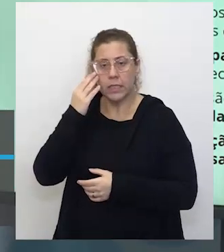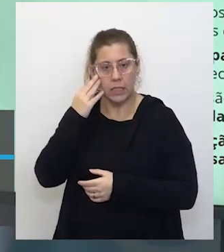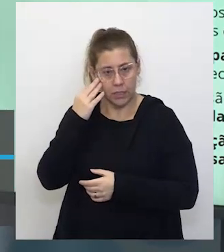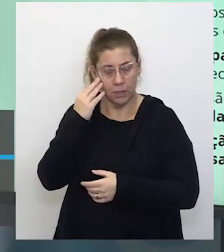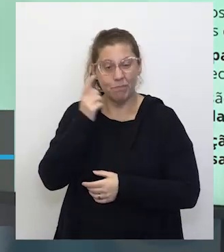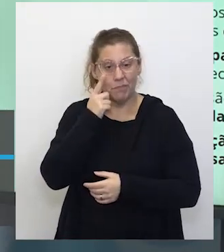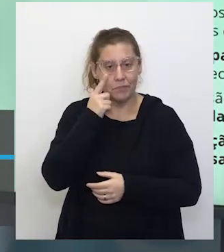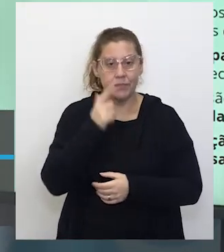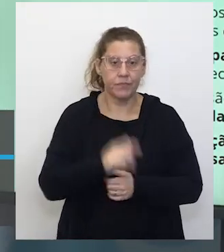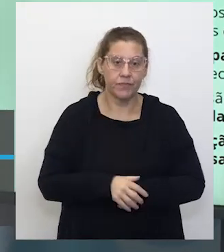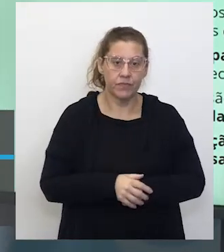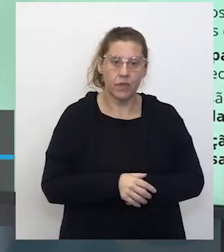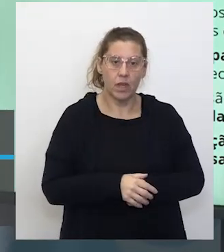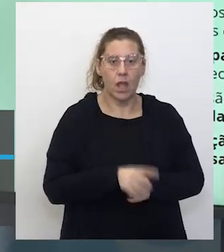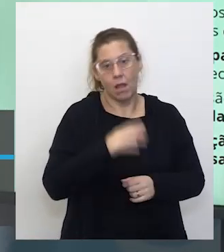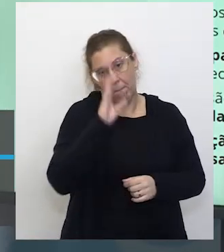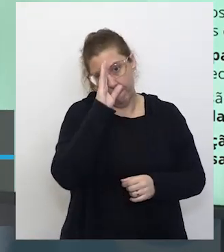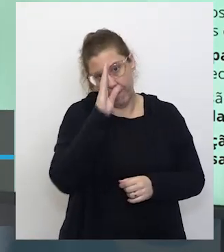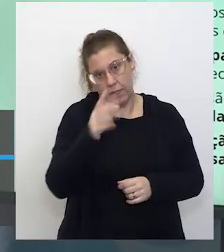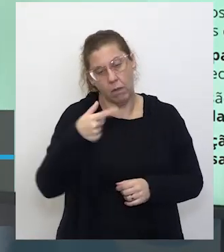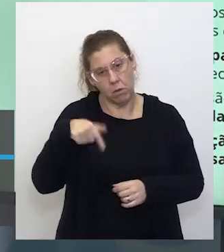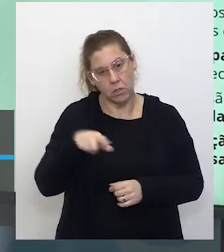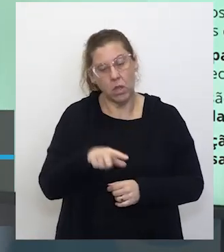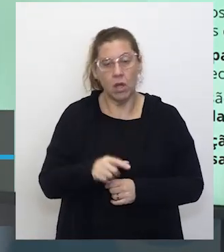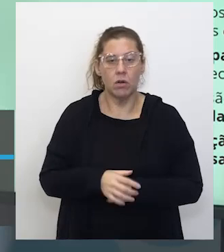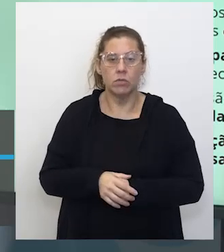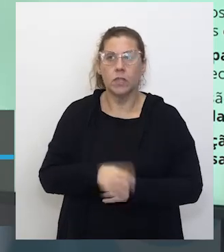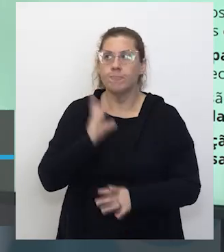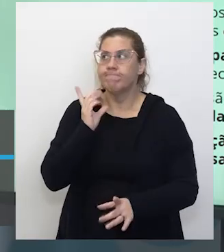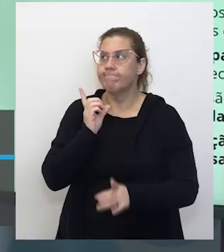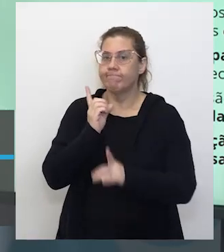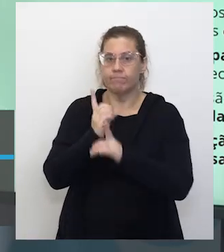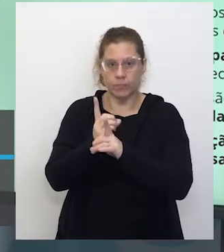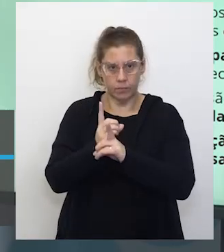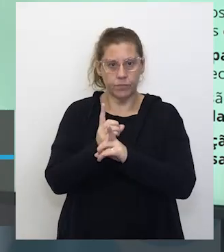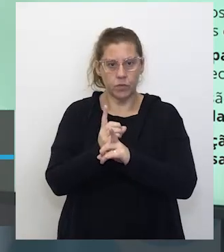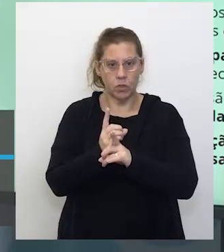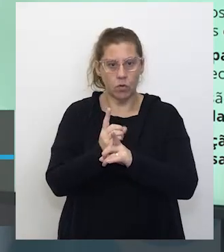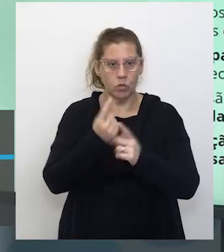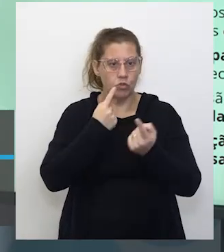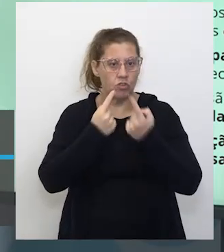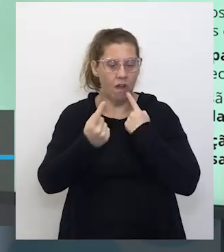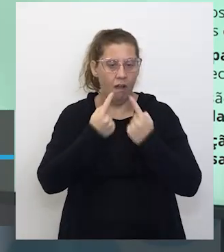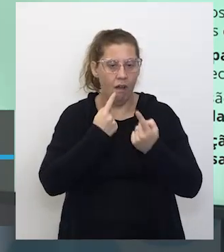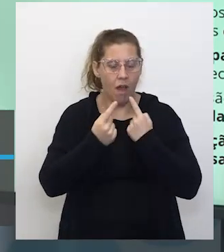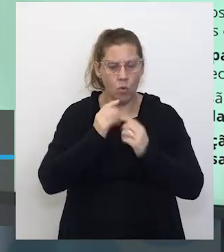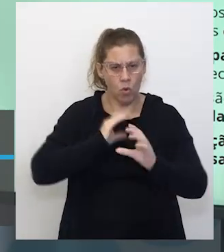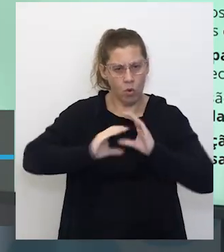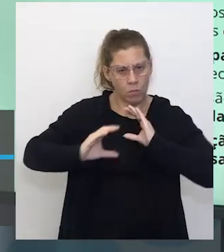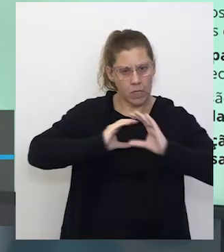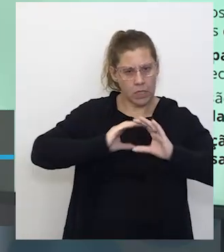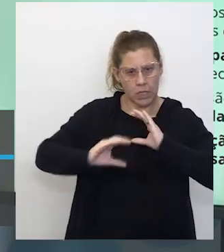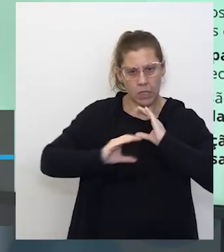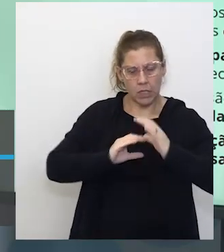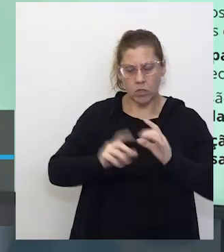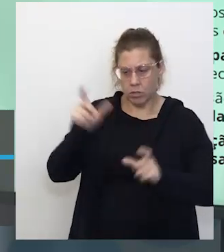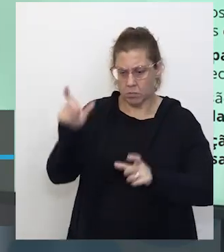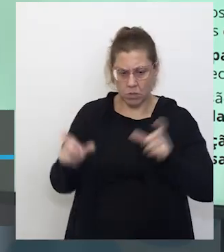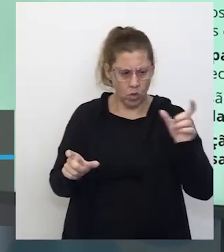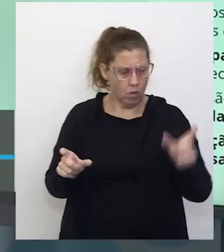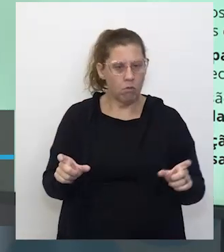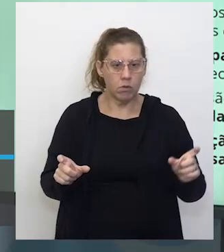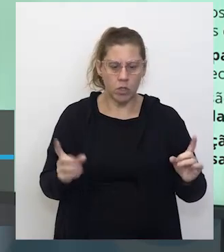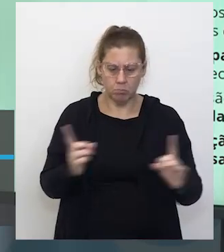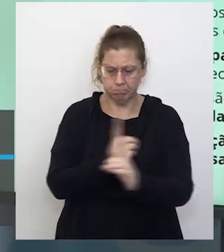esses contextos, é fundamental que a gente encontre nesse diálogo, nessa comunicação entre indivíduos,